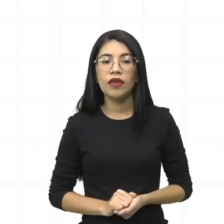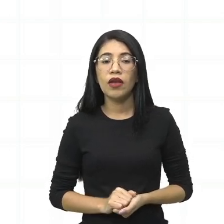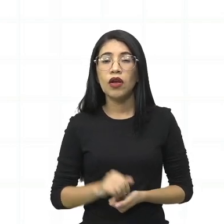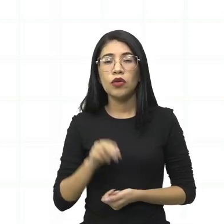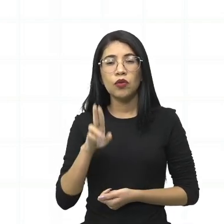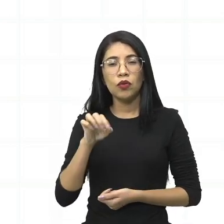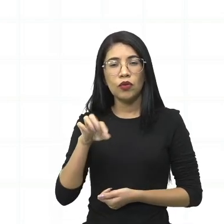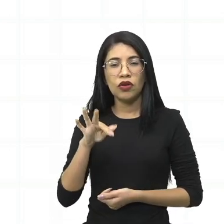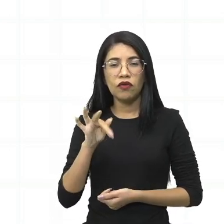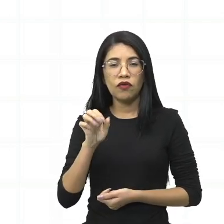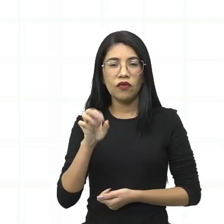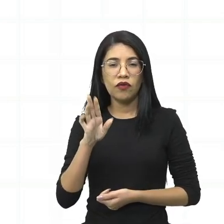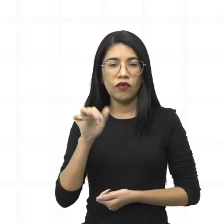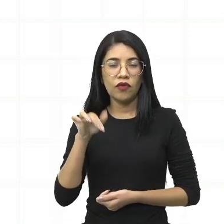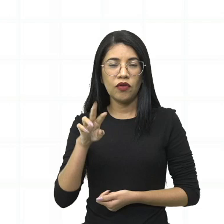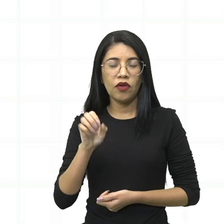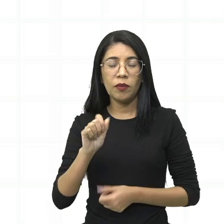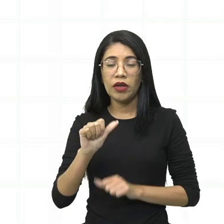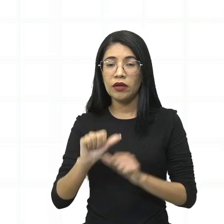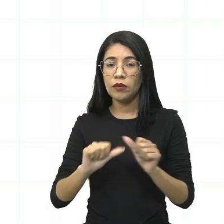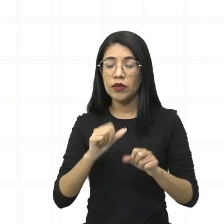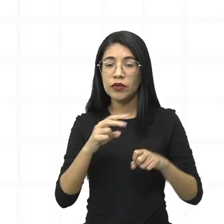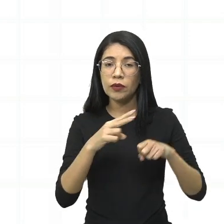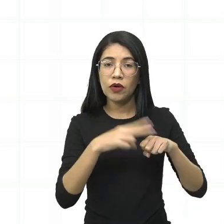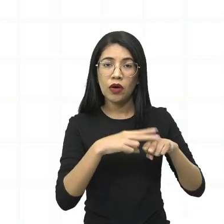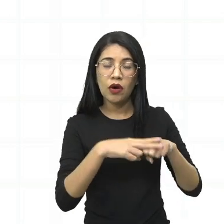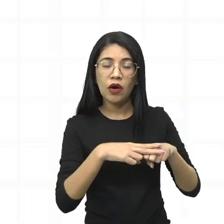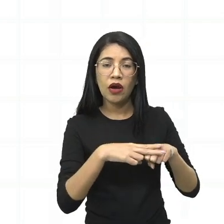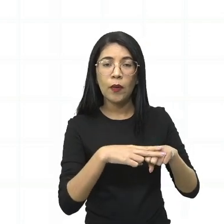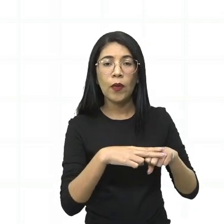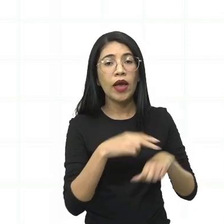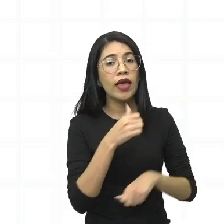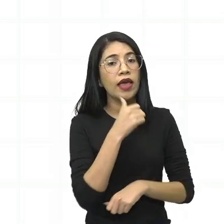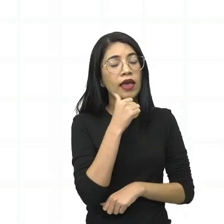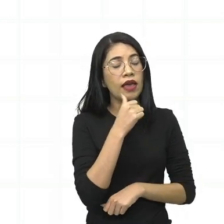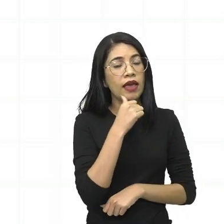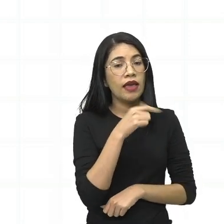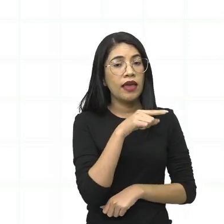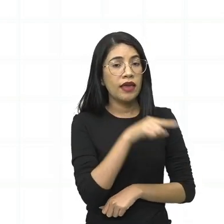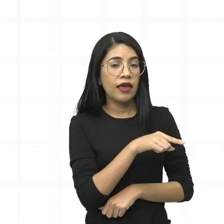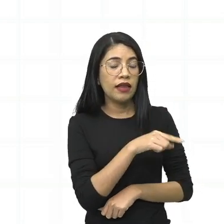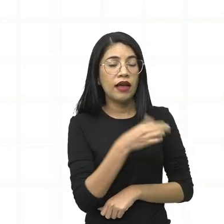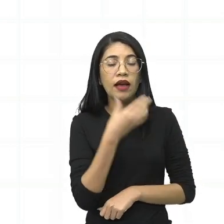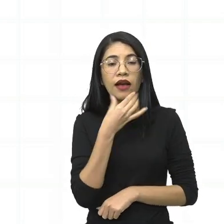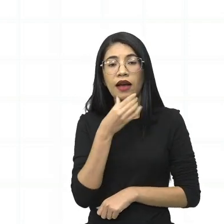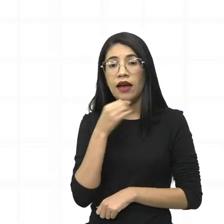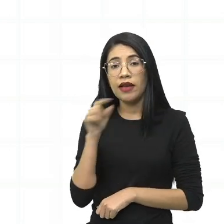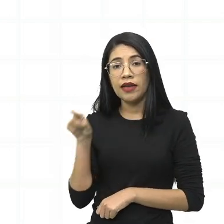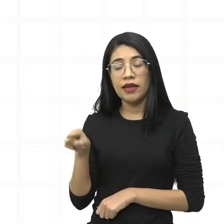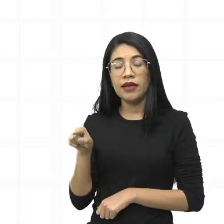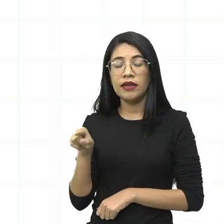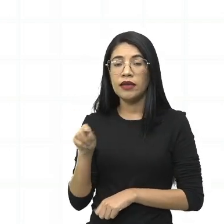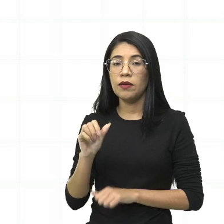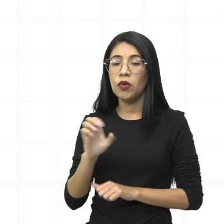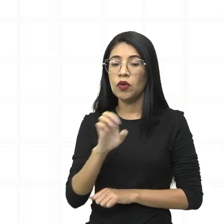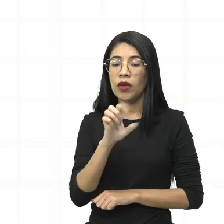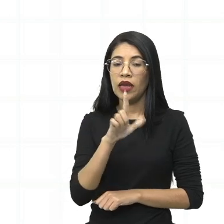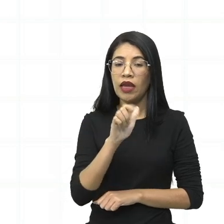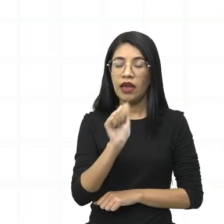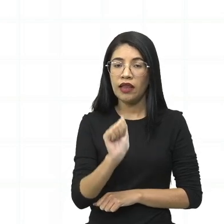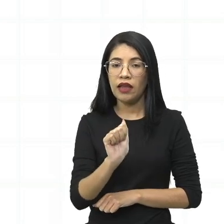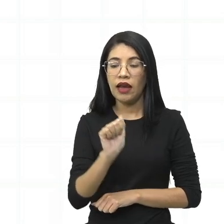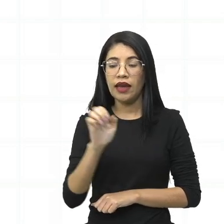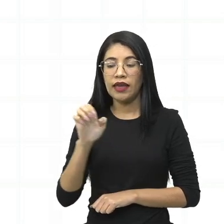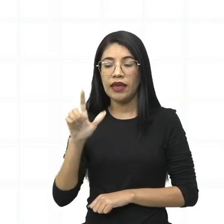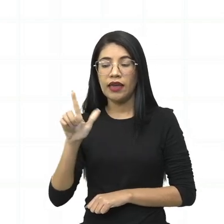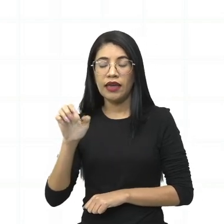uniforme, né, eu troco o pronome, ele é um estudante, ela é uma estudante. Então, eu troco o pronome